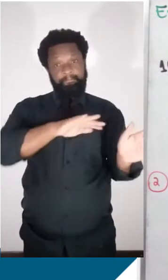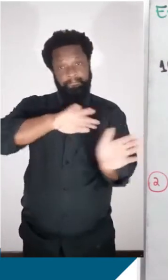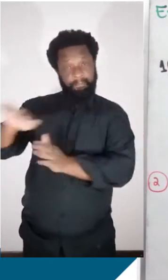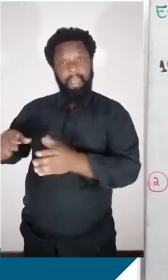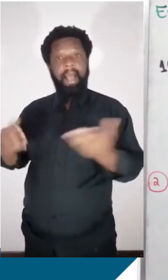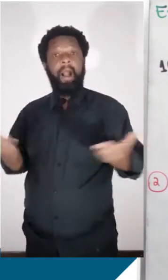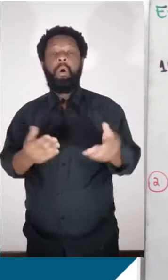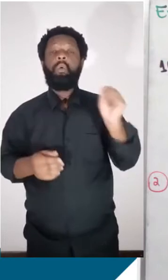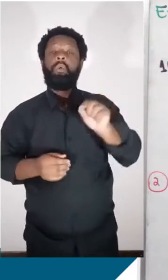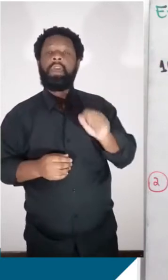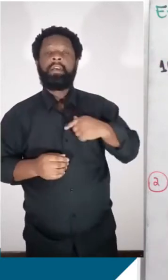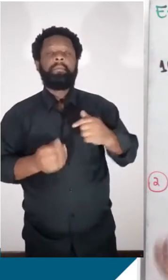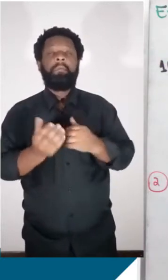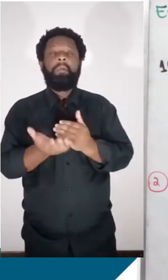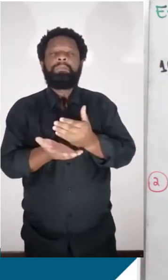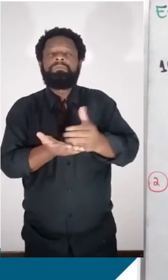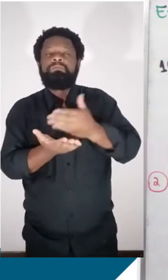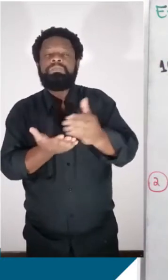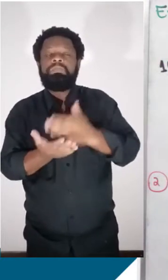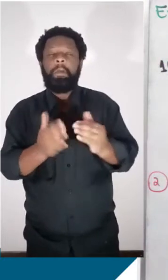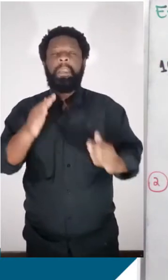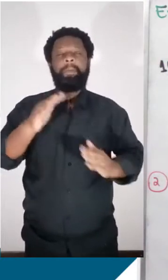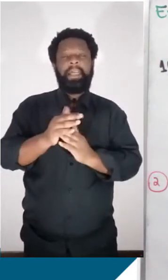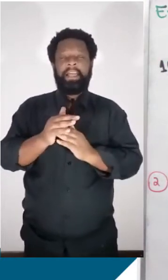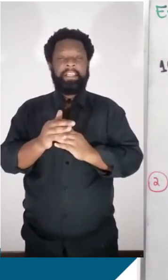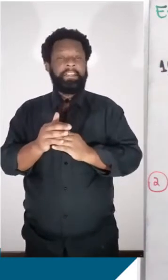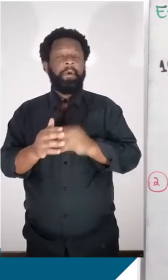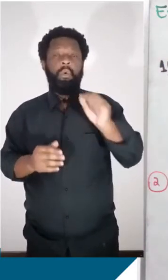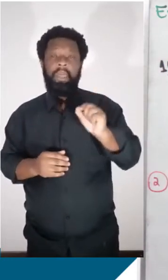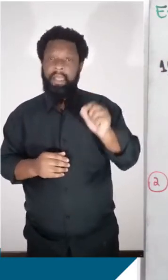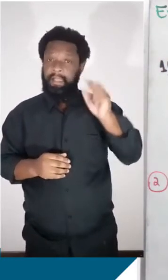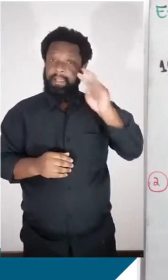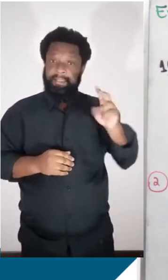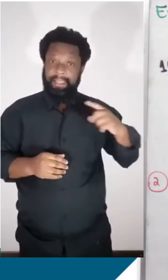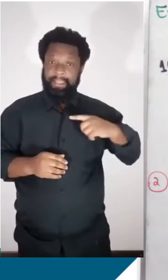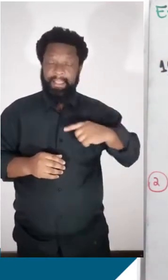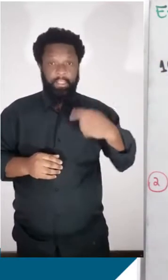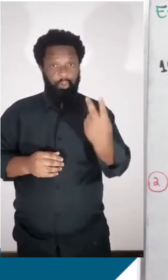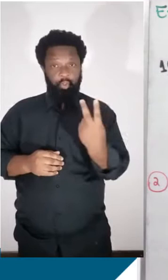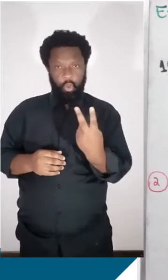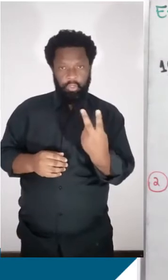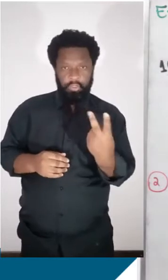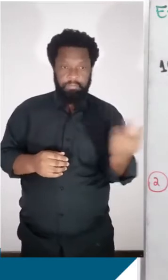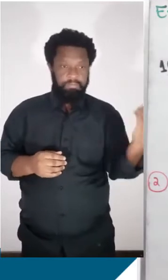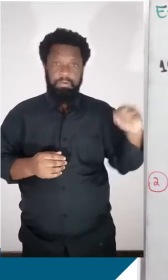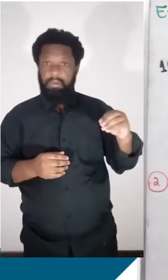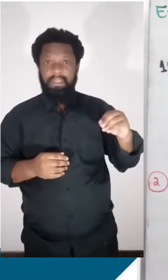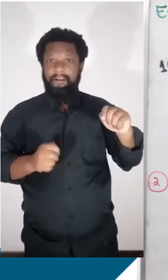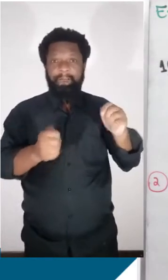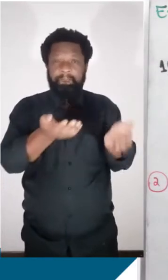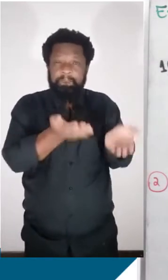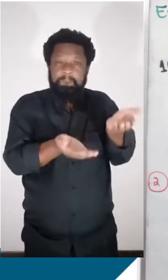gente vai discutir é sobre excesso limitante. Aqui é quando eles colocam 2 reagentes e eles